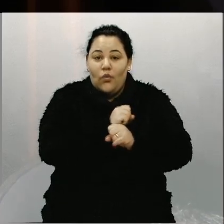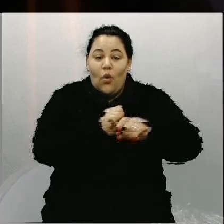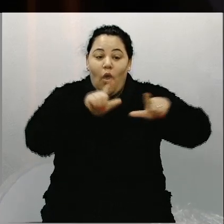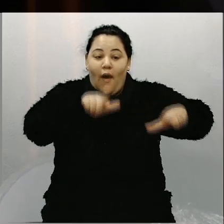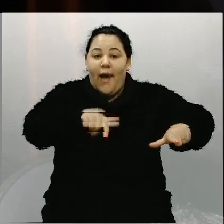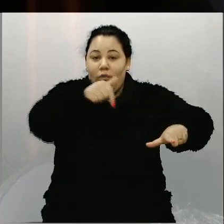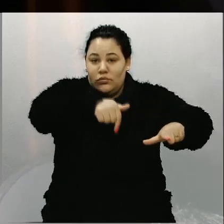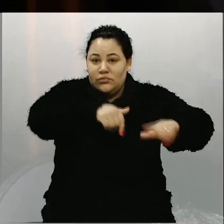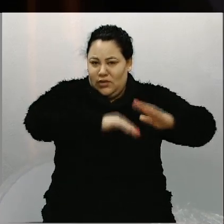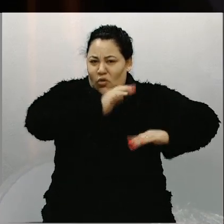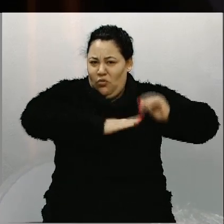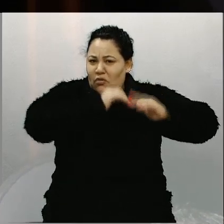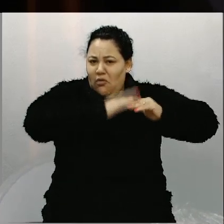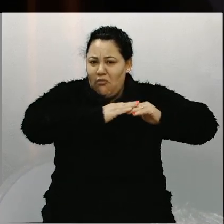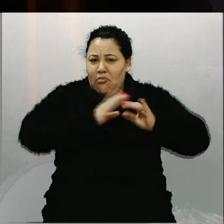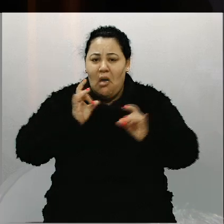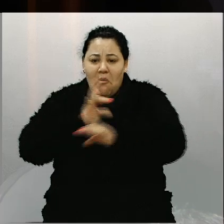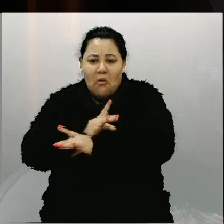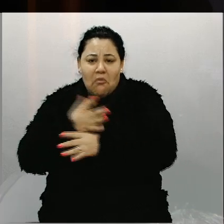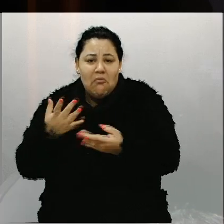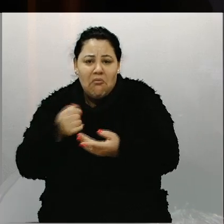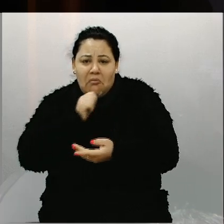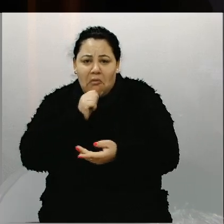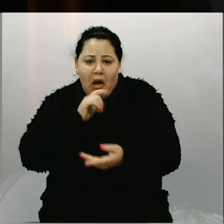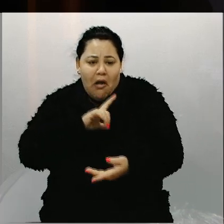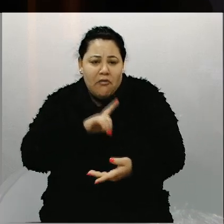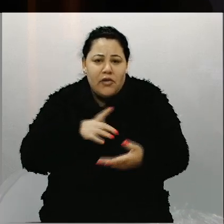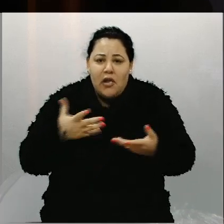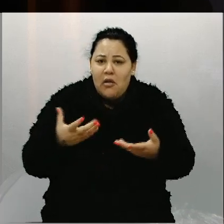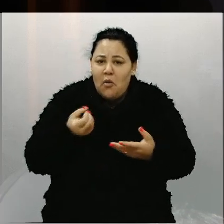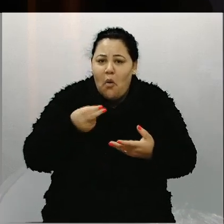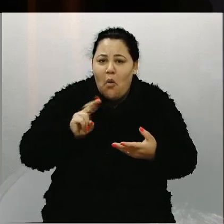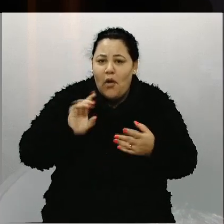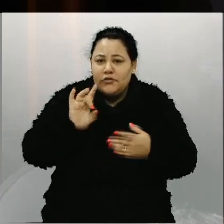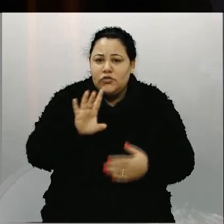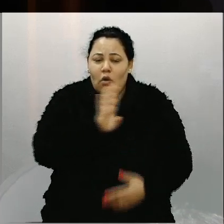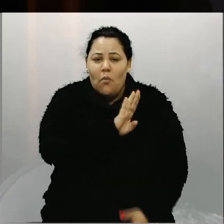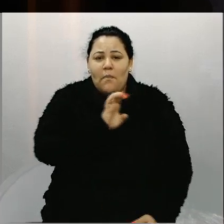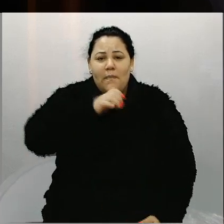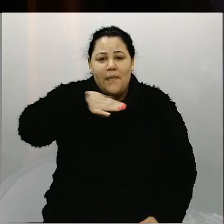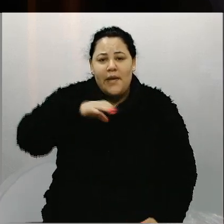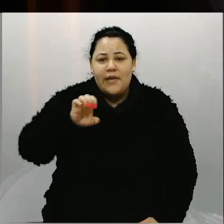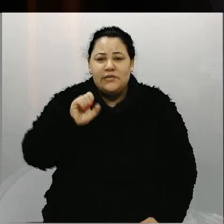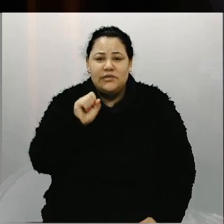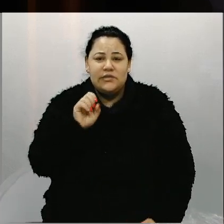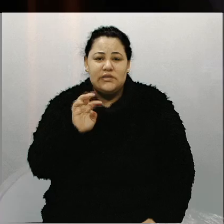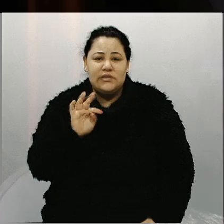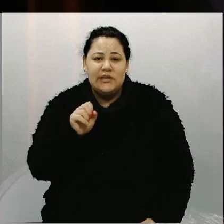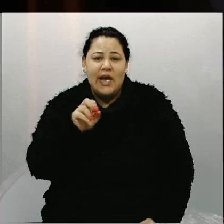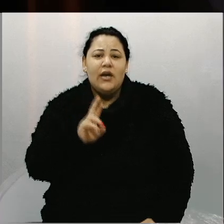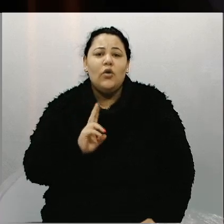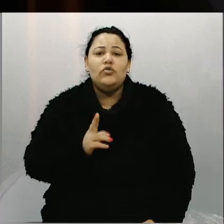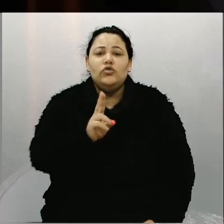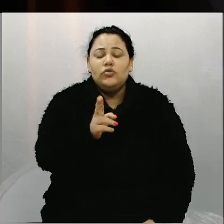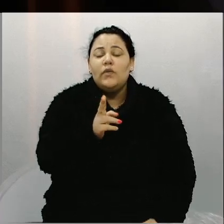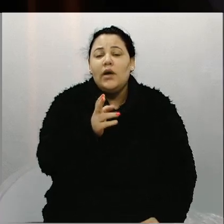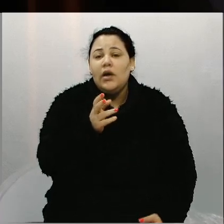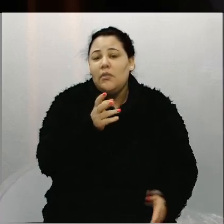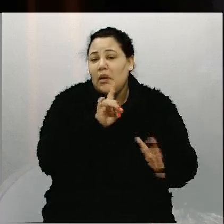canil municipal ainda existe? Ou isso já está só o bem-estar animal? Por isso que é uma pergunta que eu gostaria de saber, porque